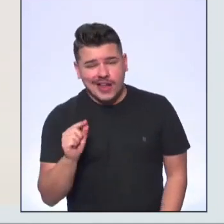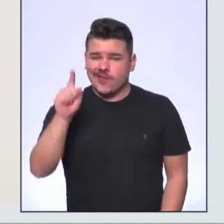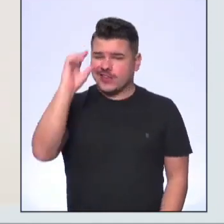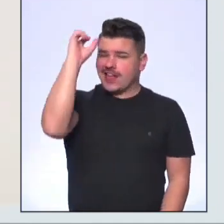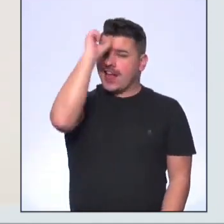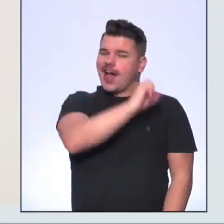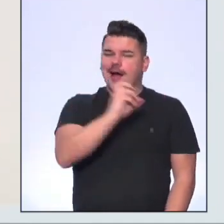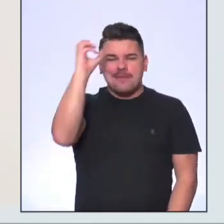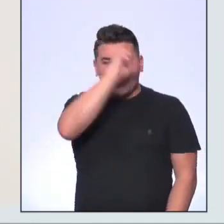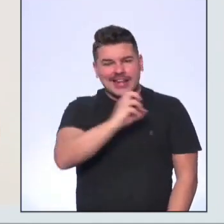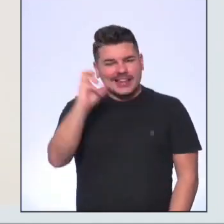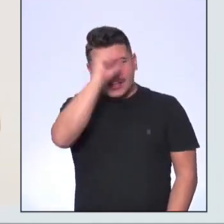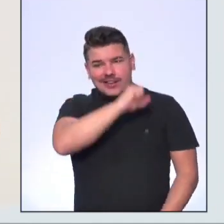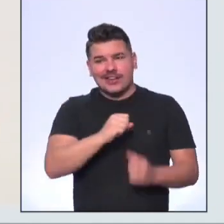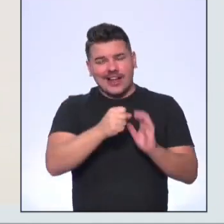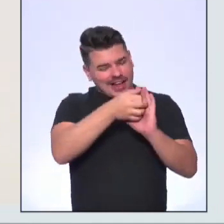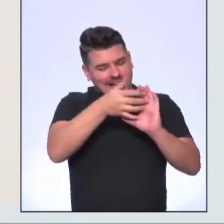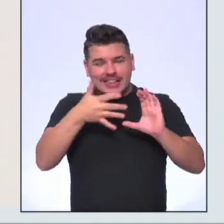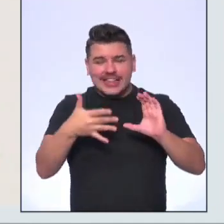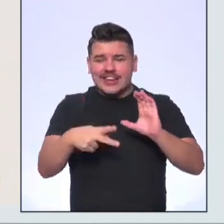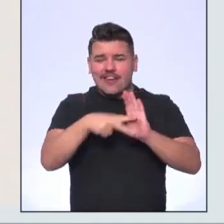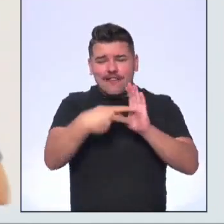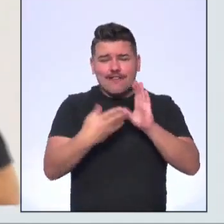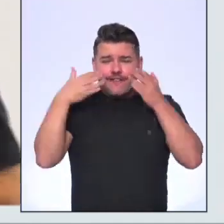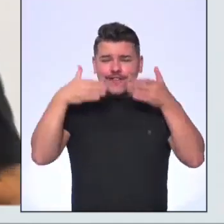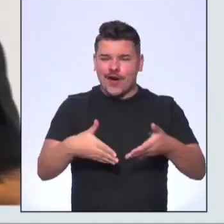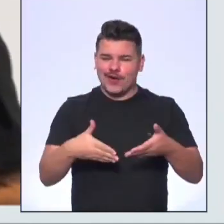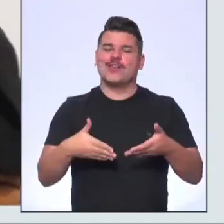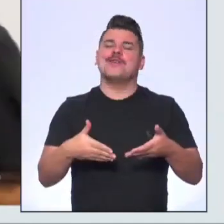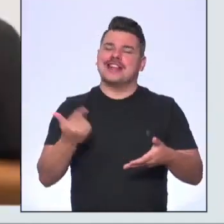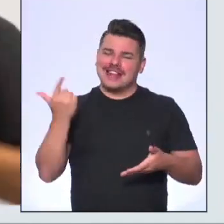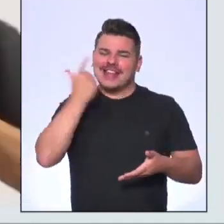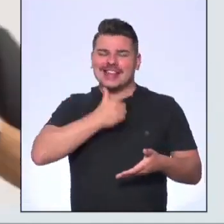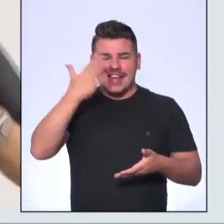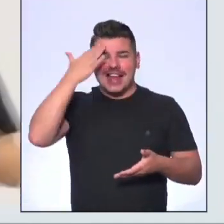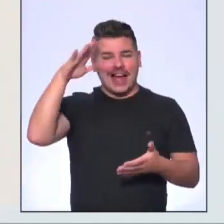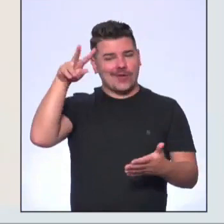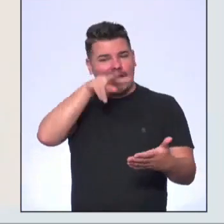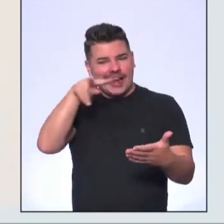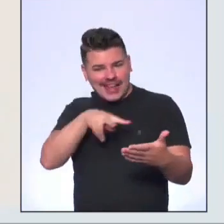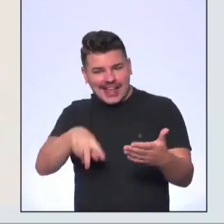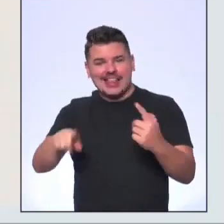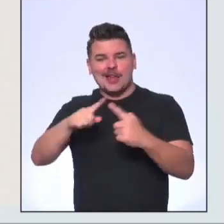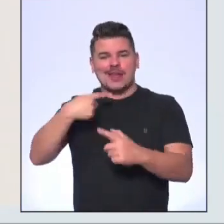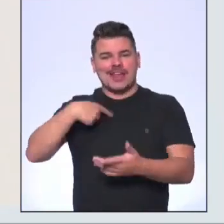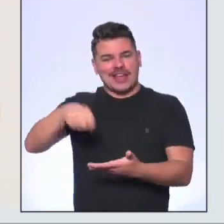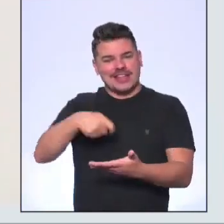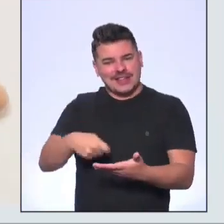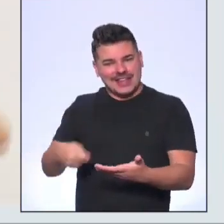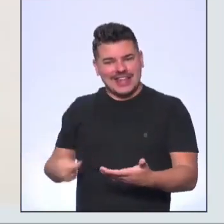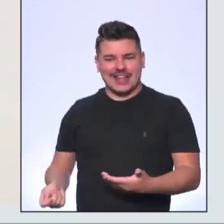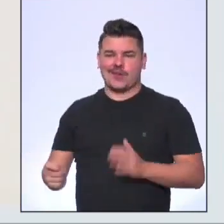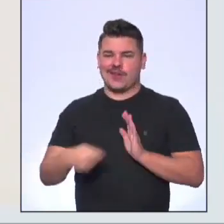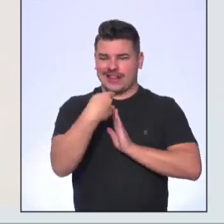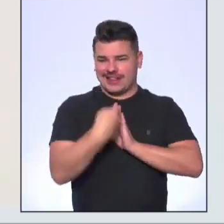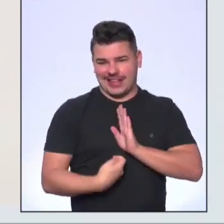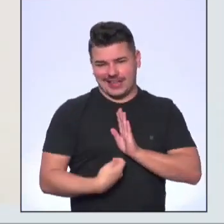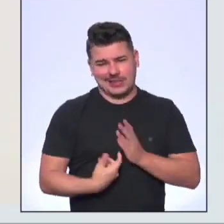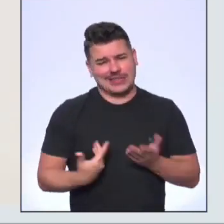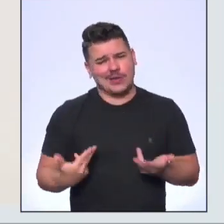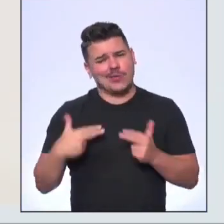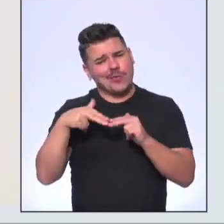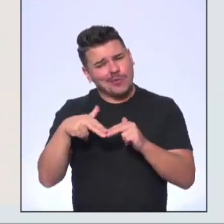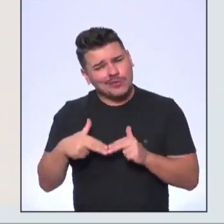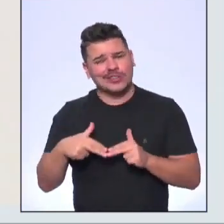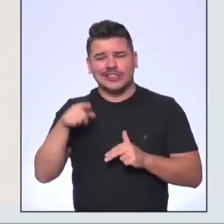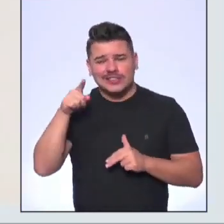as características básicas para poder ler e entender corretamente um texto. Então, a base é sempre